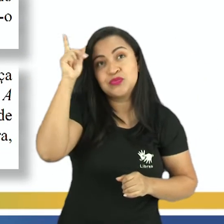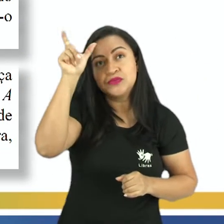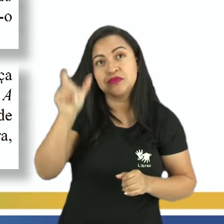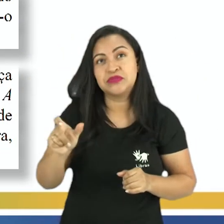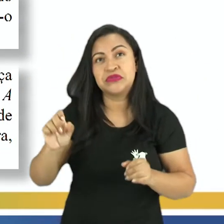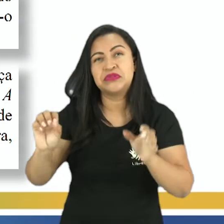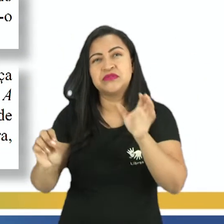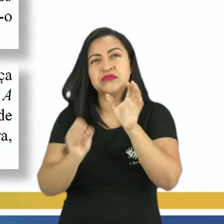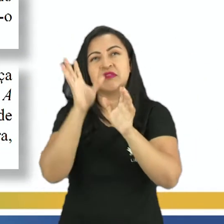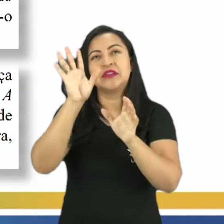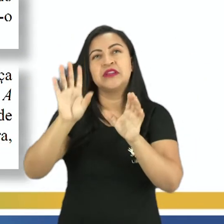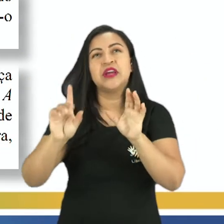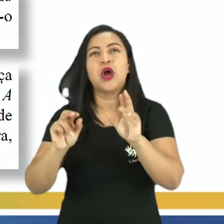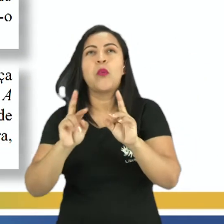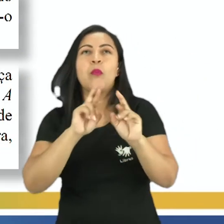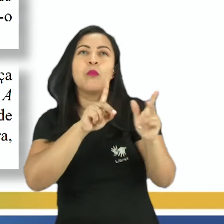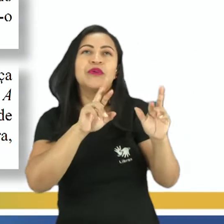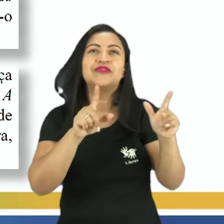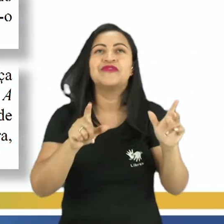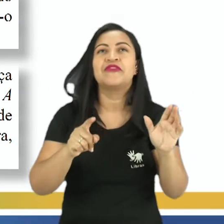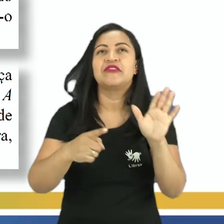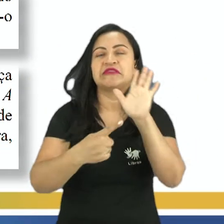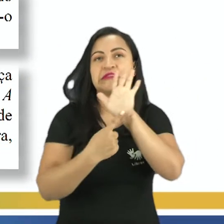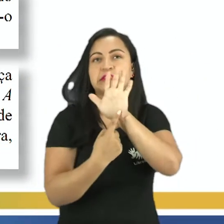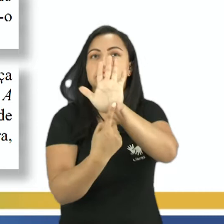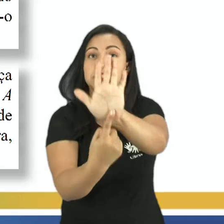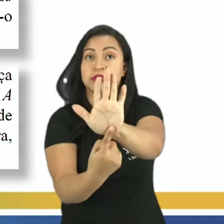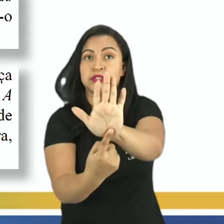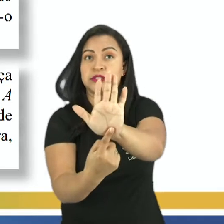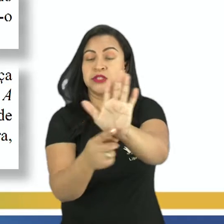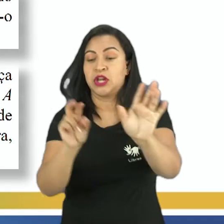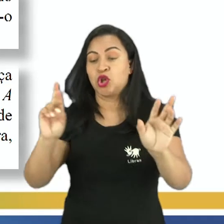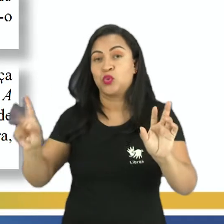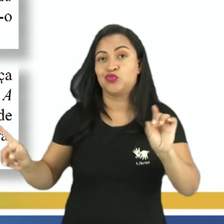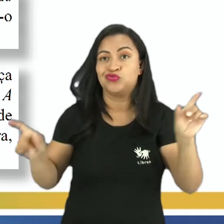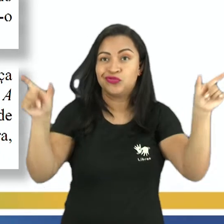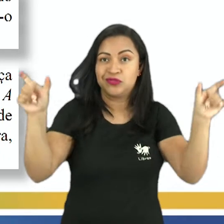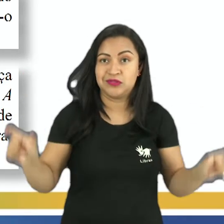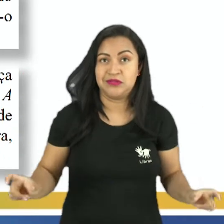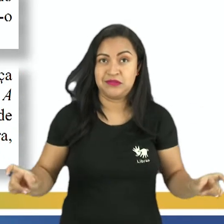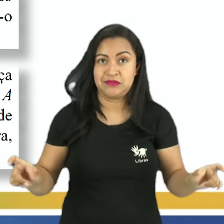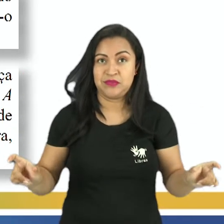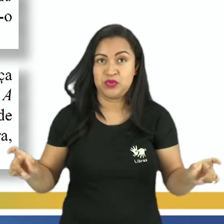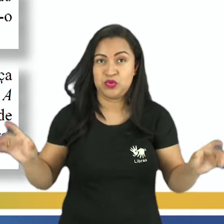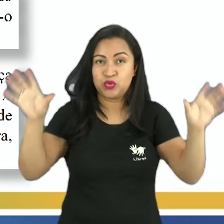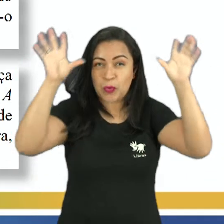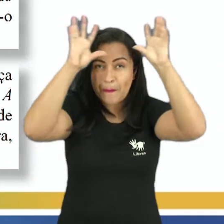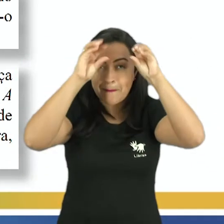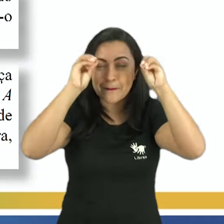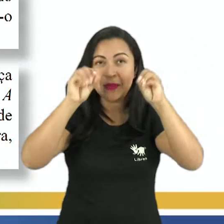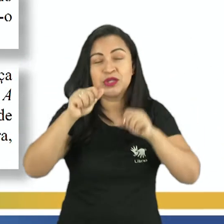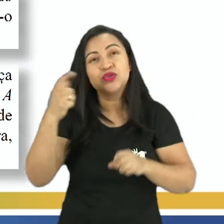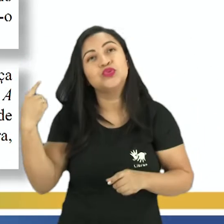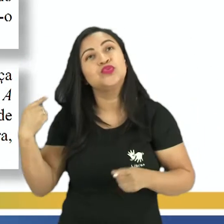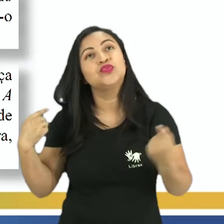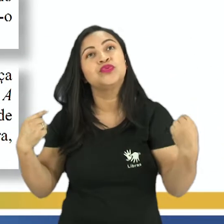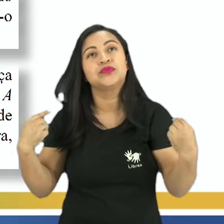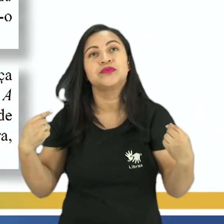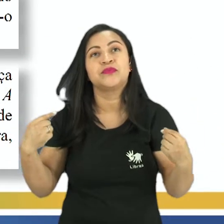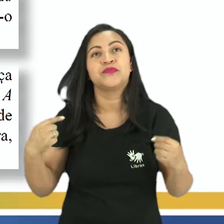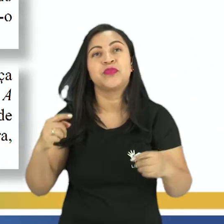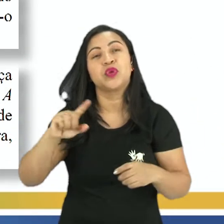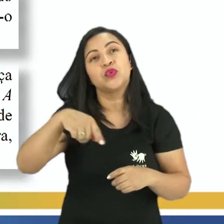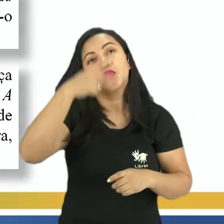um contraste, destacando-os dos demais que estão ali com as cores escuras do fundo e os outros